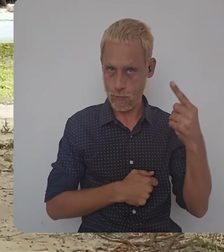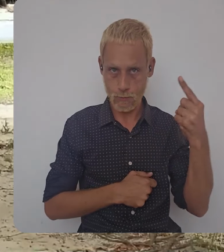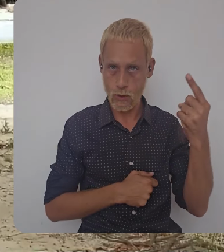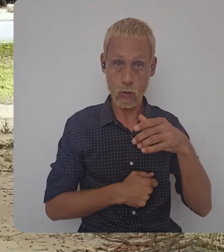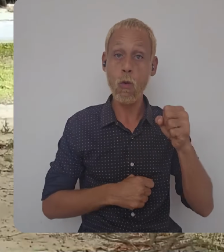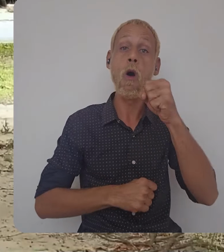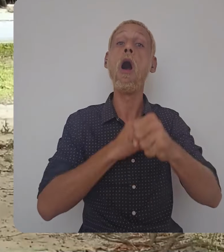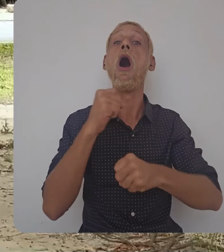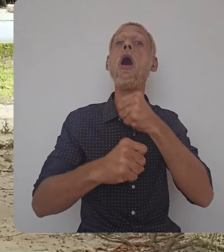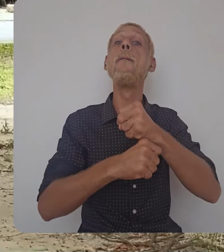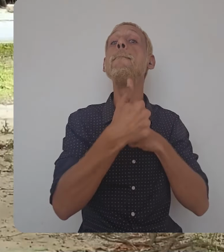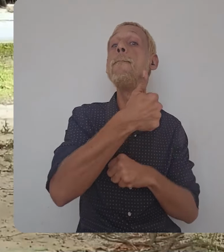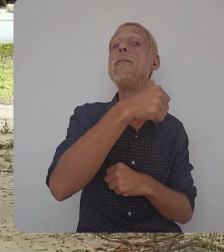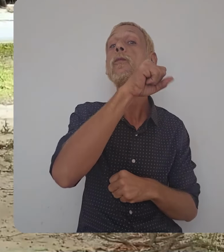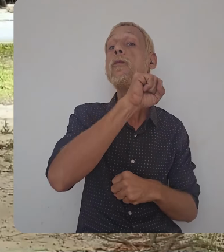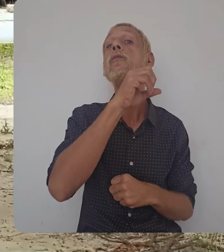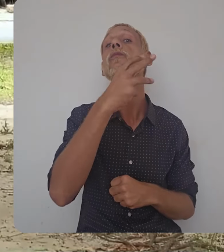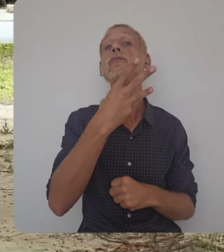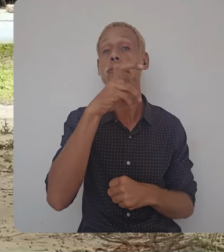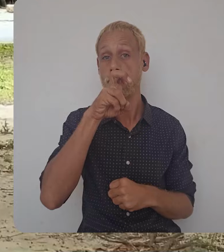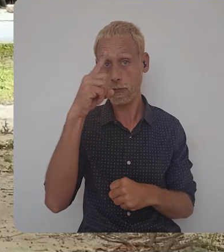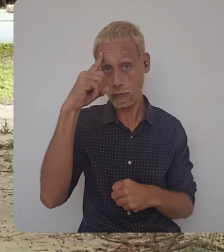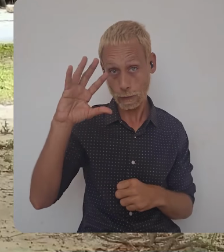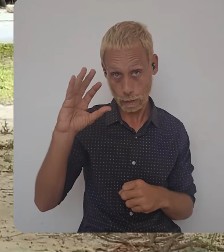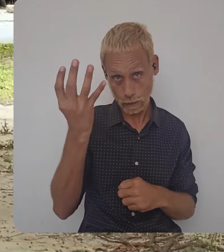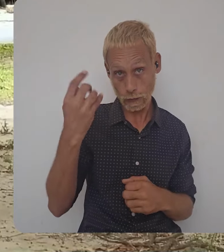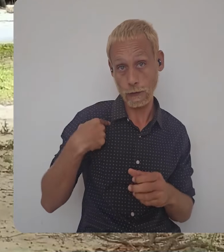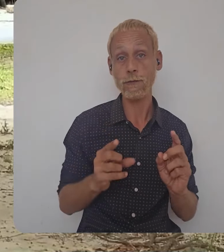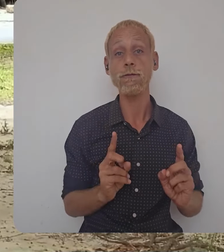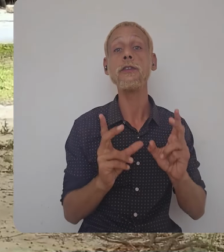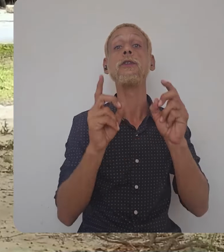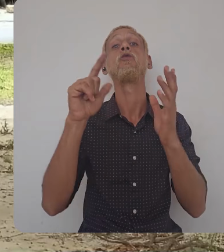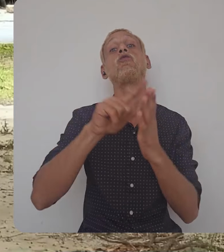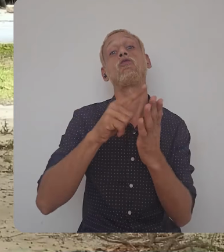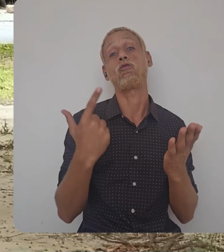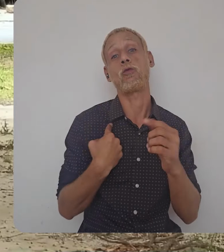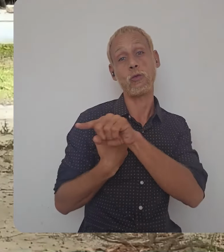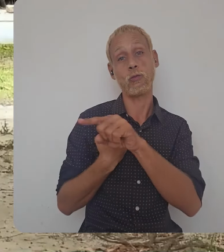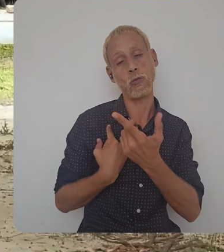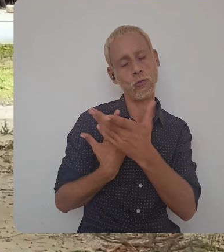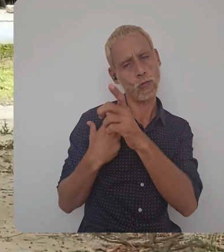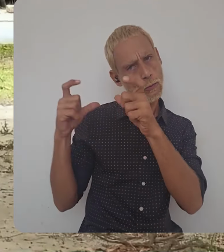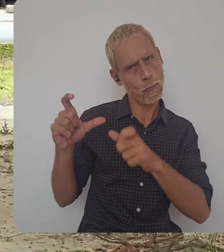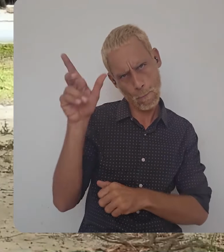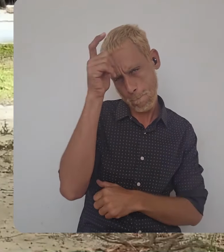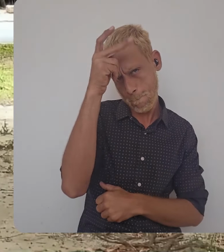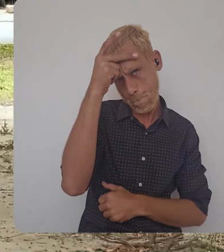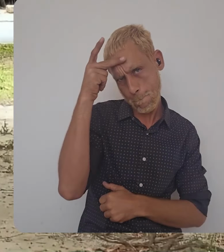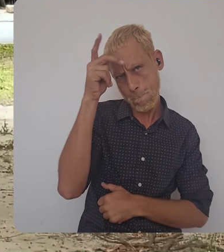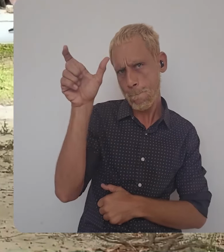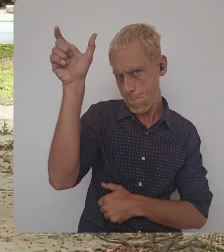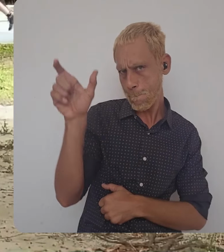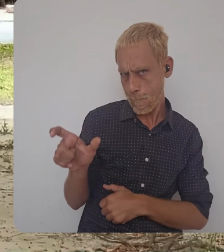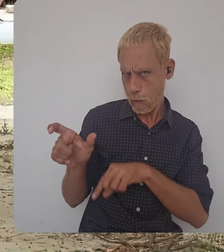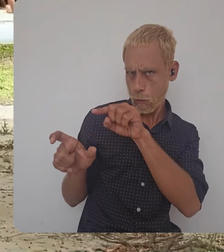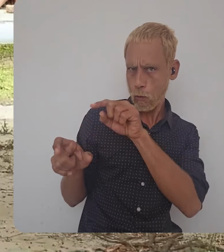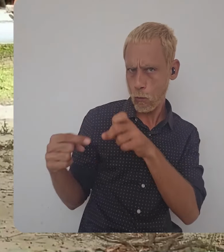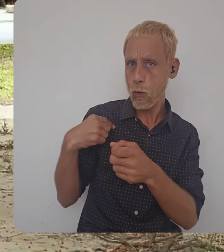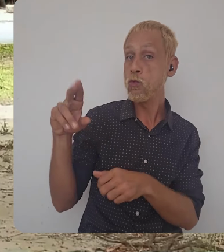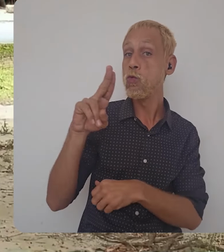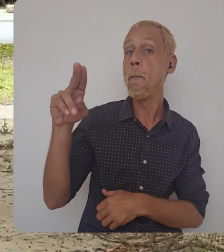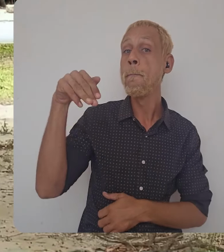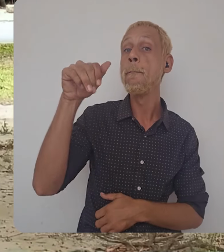chega em 1835, ele decide vender o jornal para uma figura expressiva aqui da sociedade pernambucana